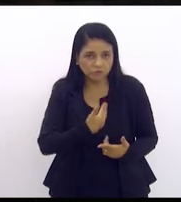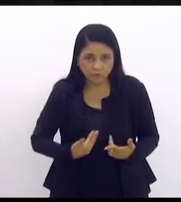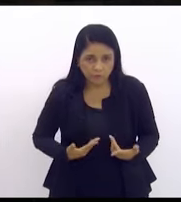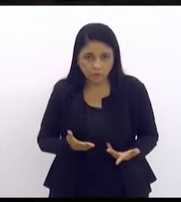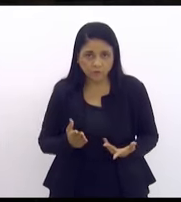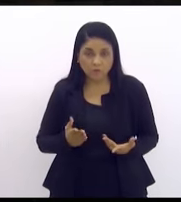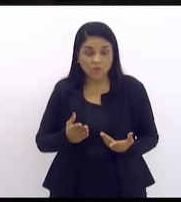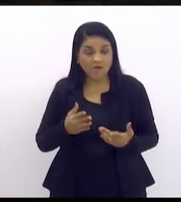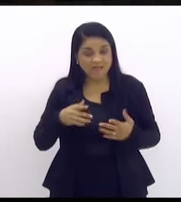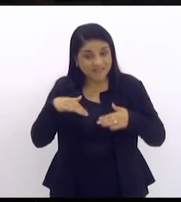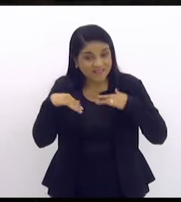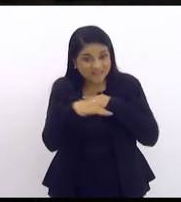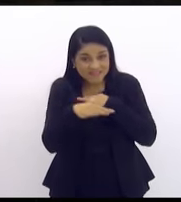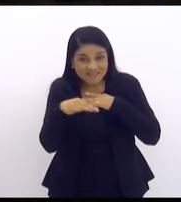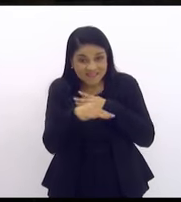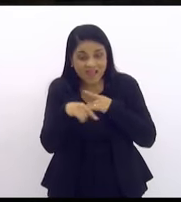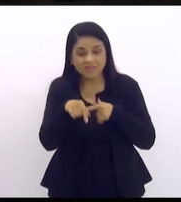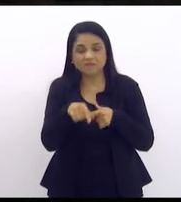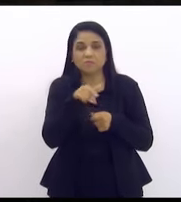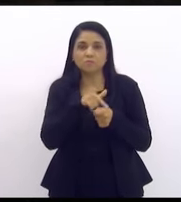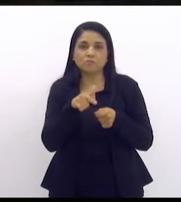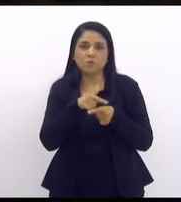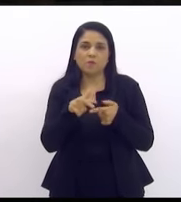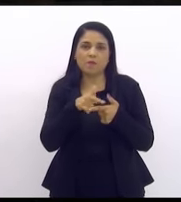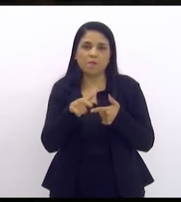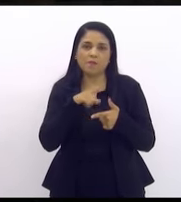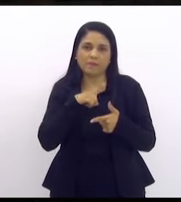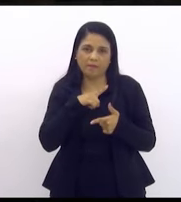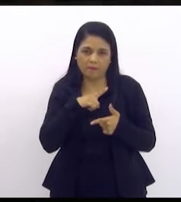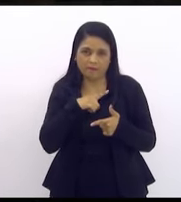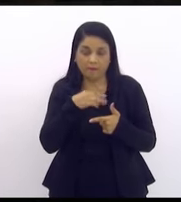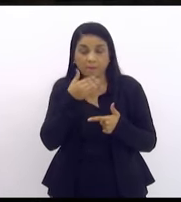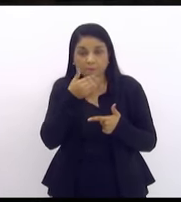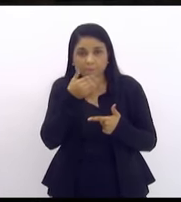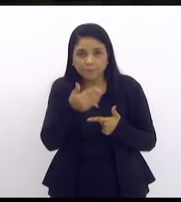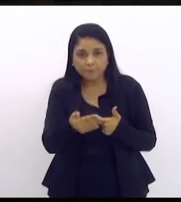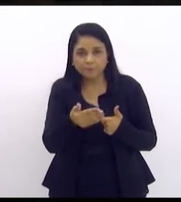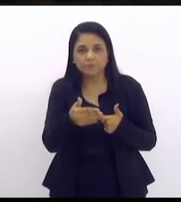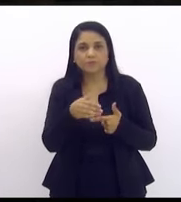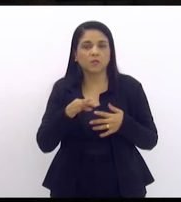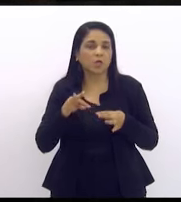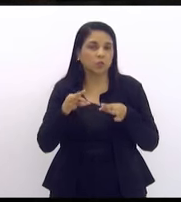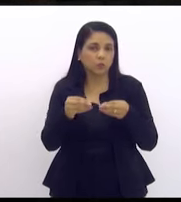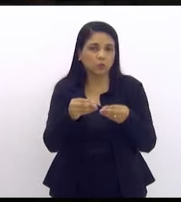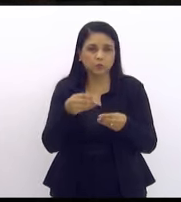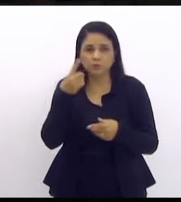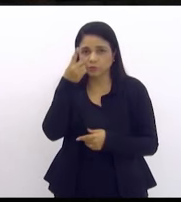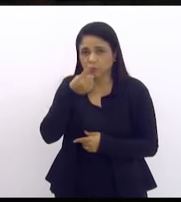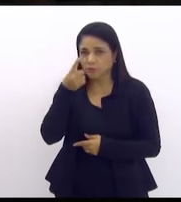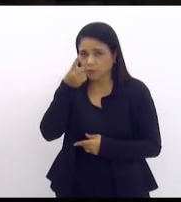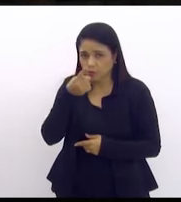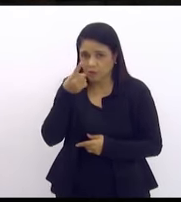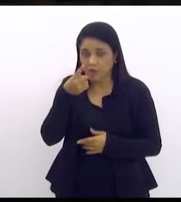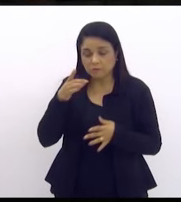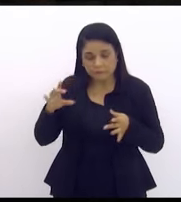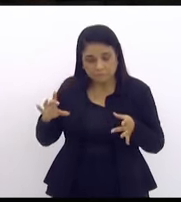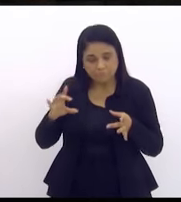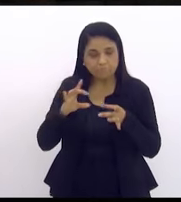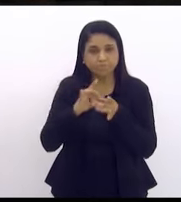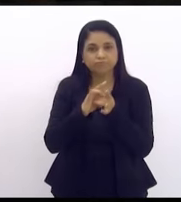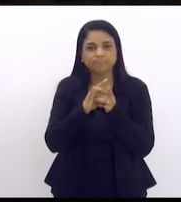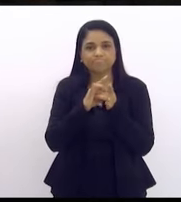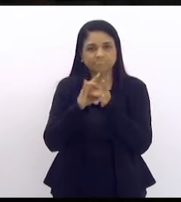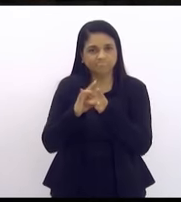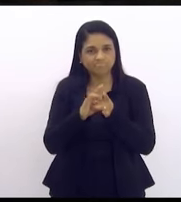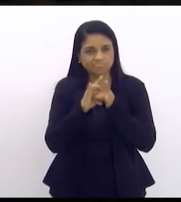É lá que os problemas acontecem. Então, né, pedir aqui a todos os nobres deputados que a gente se una e para